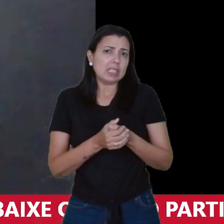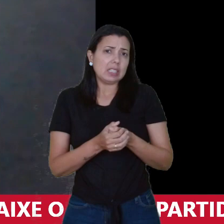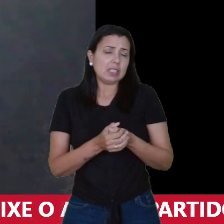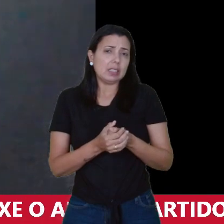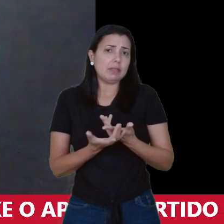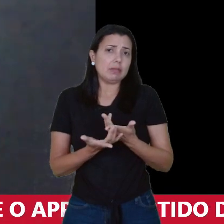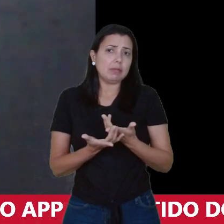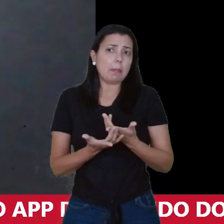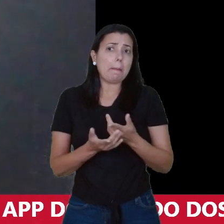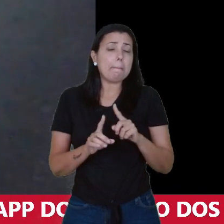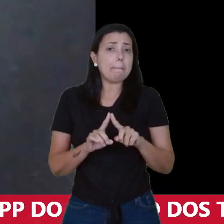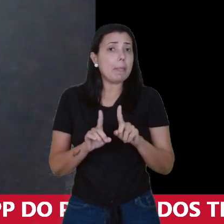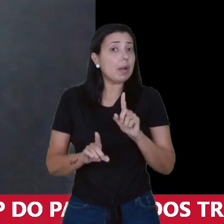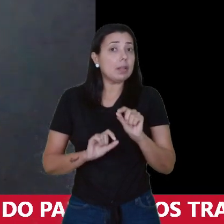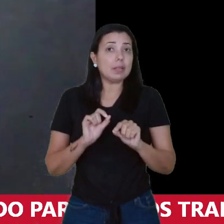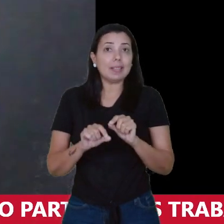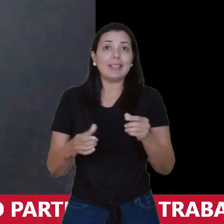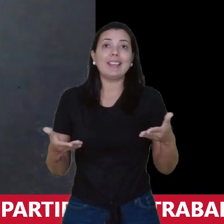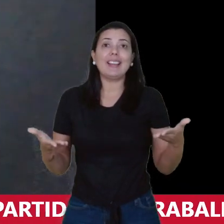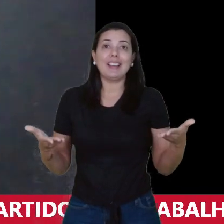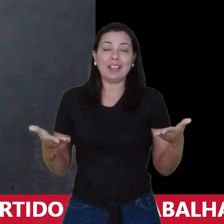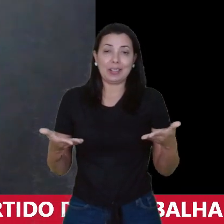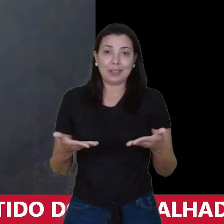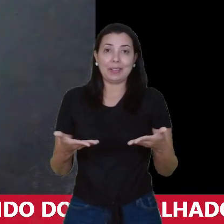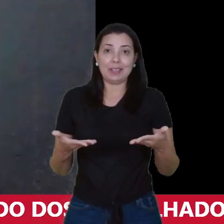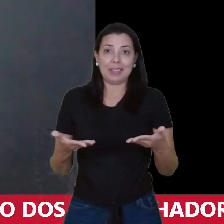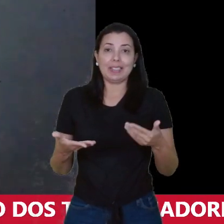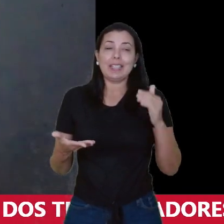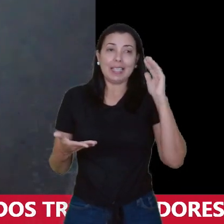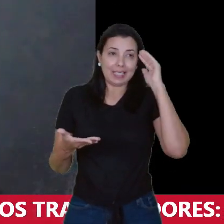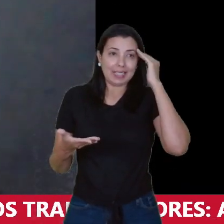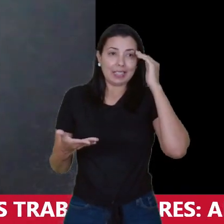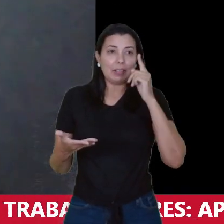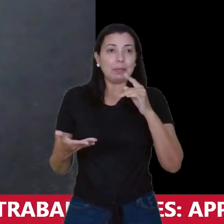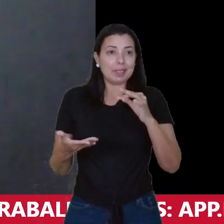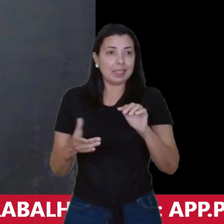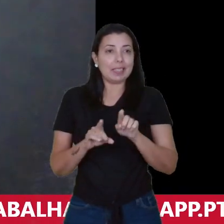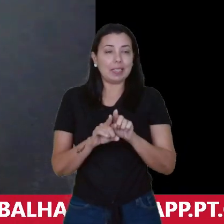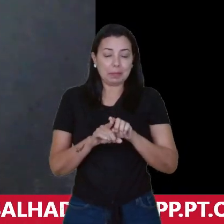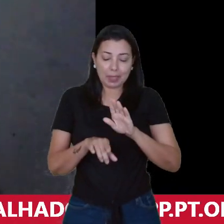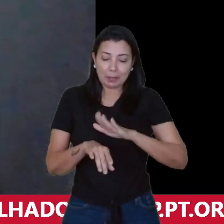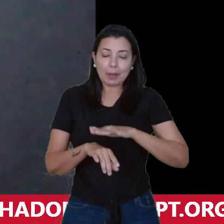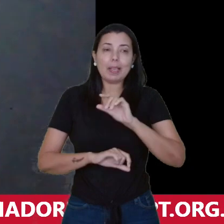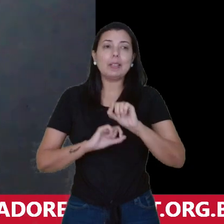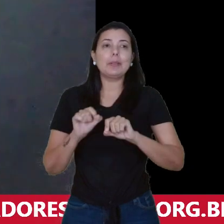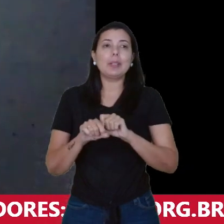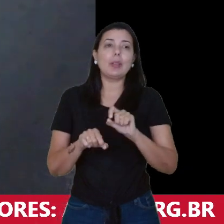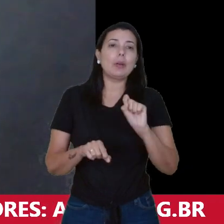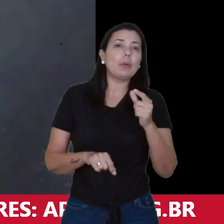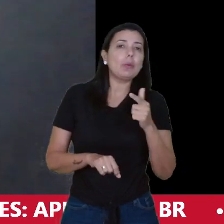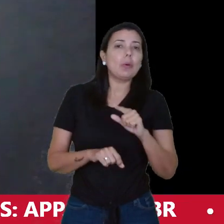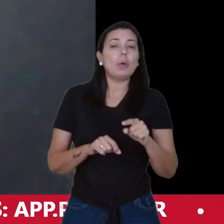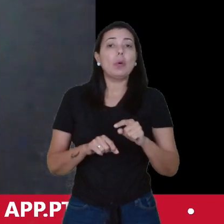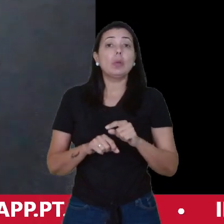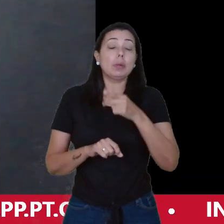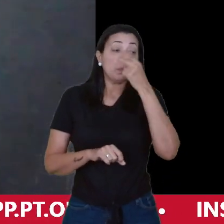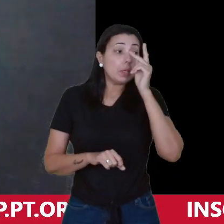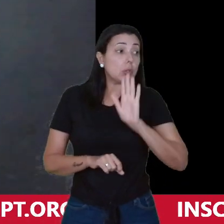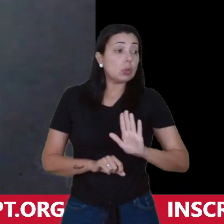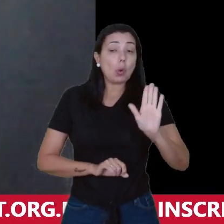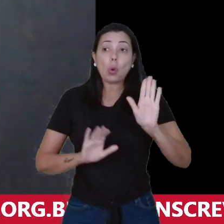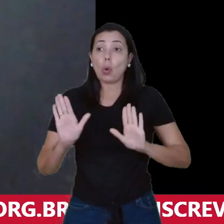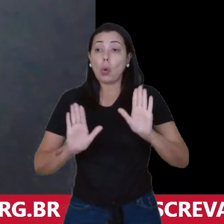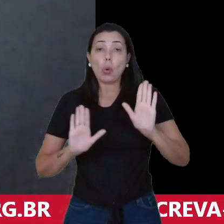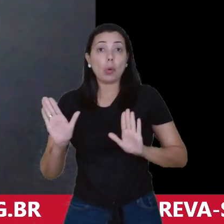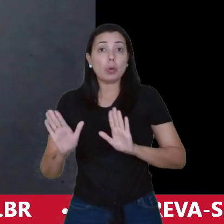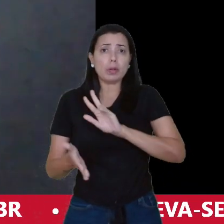engolindo, mas agora eu entendo que o PT também ele é muito mais do que um ou outro dirigente, né? O PT é um